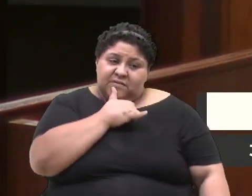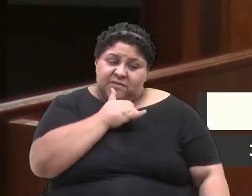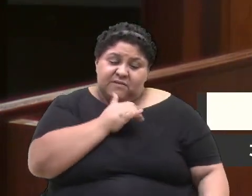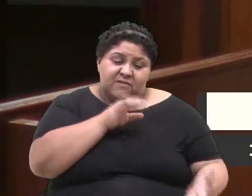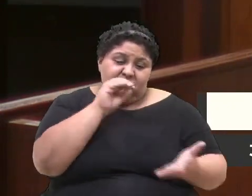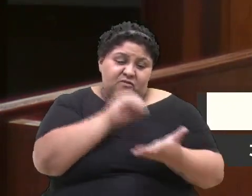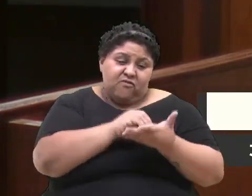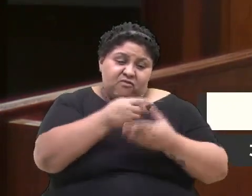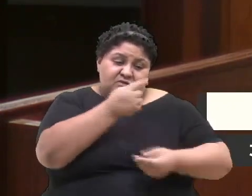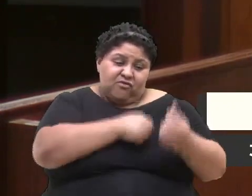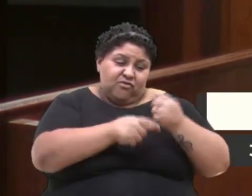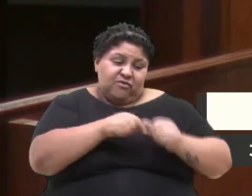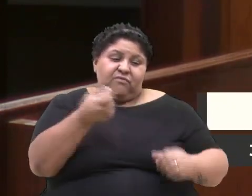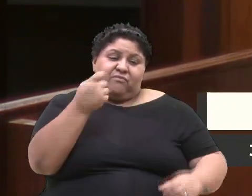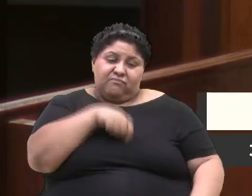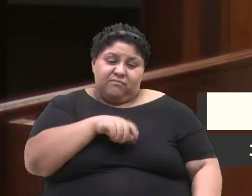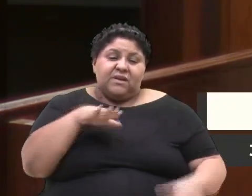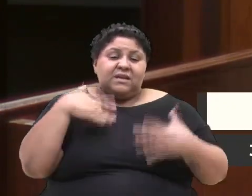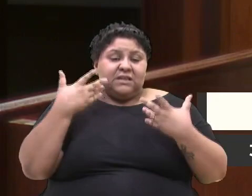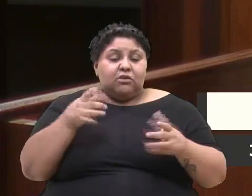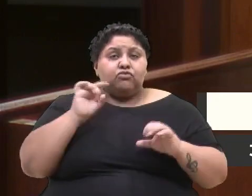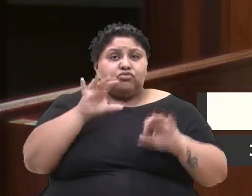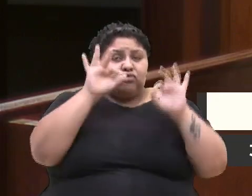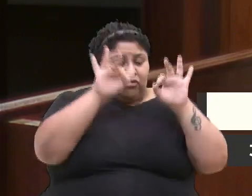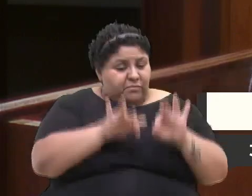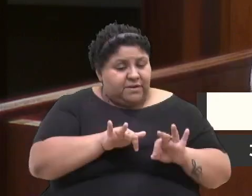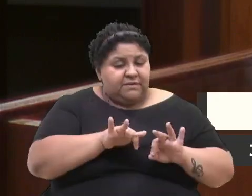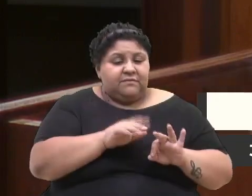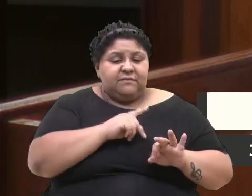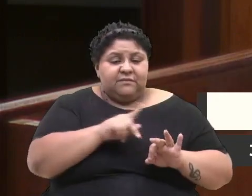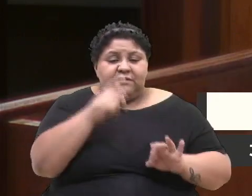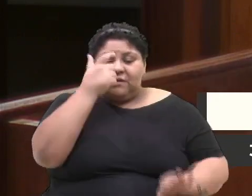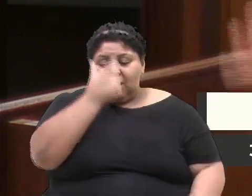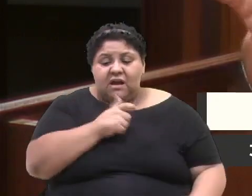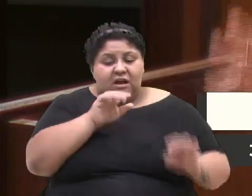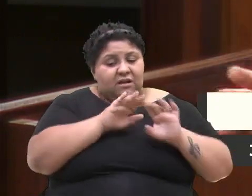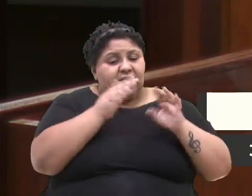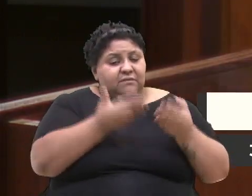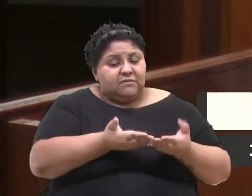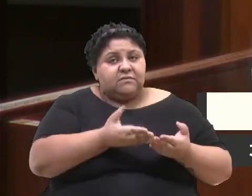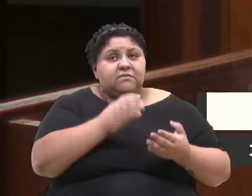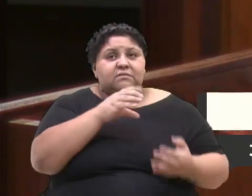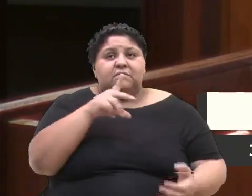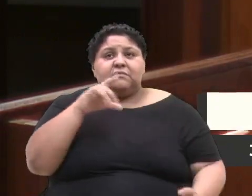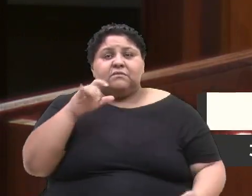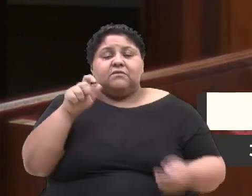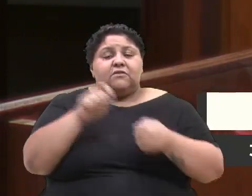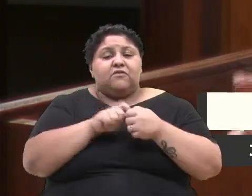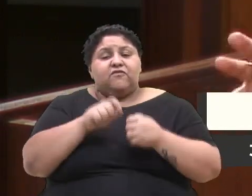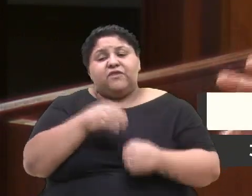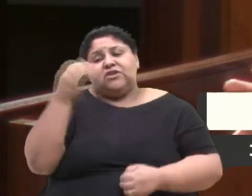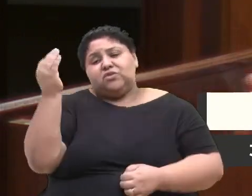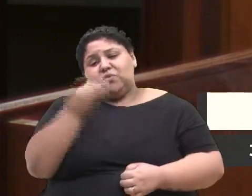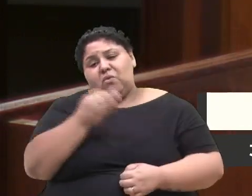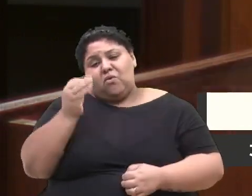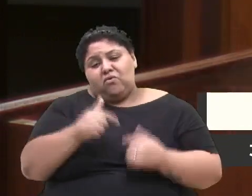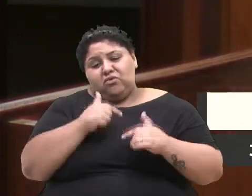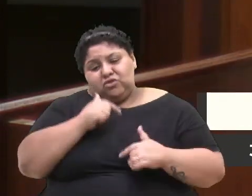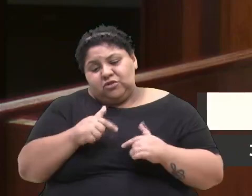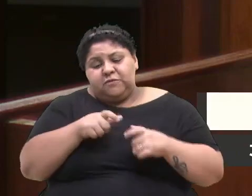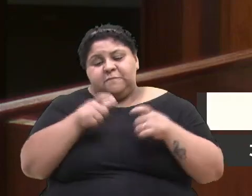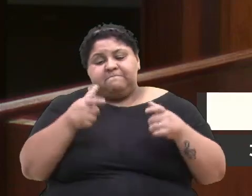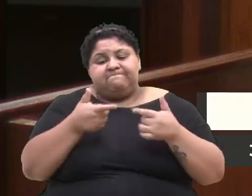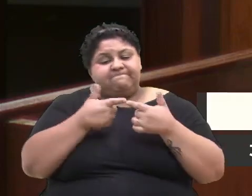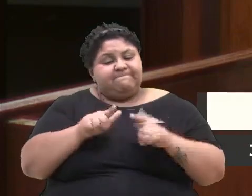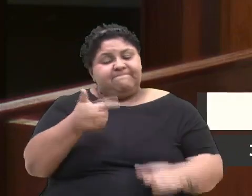necessários. Então, só para encerrar, senhor presidente, acho que a comissão, acho que a CPI fez um ótimo trabalho, um grande trabalho, mas